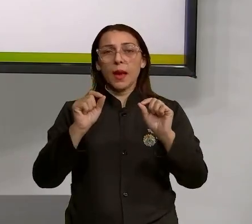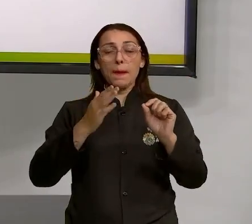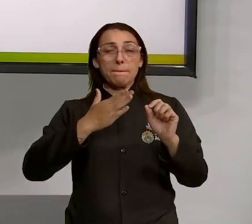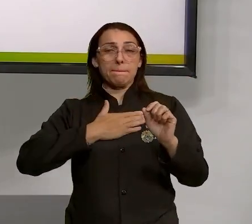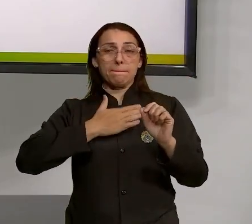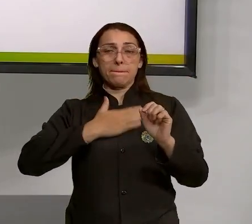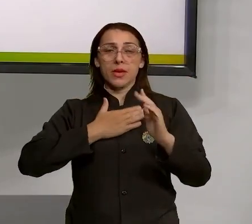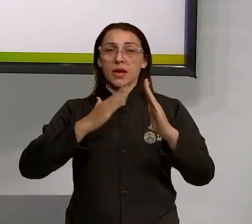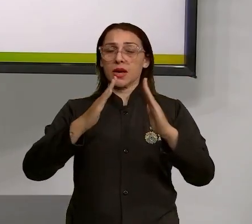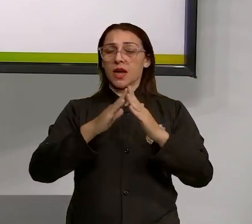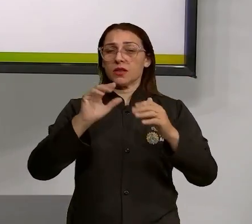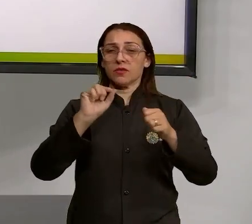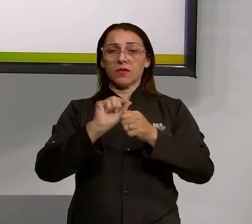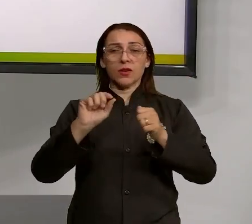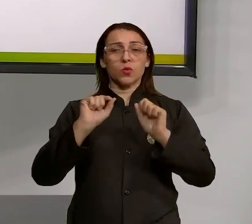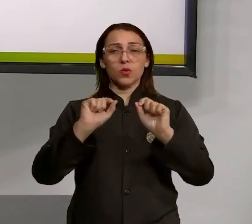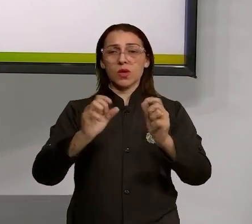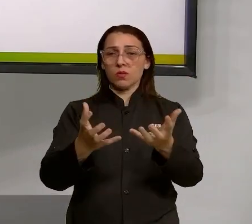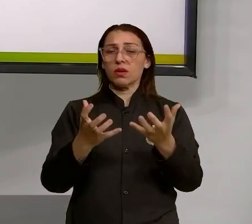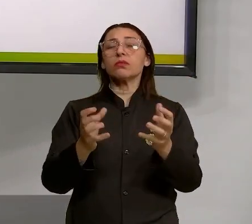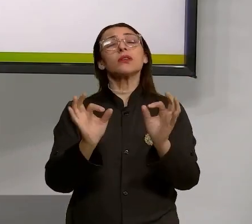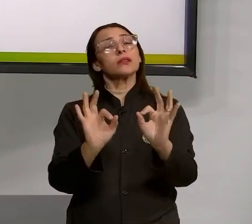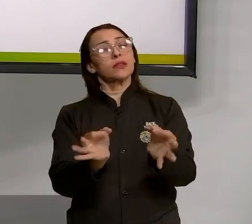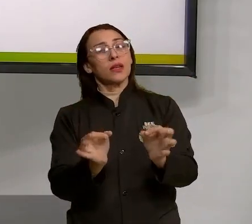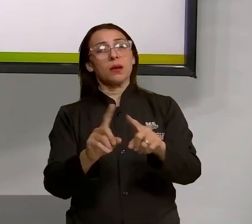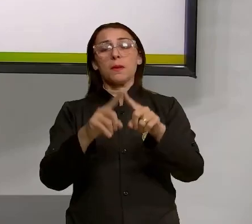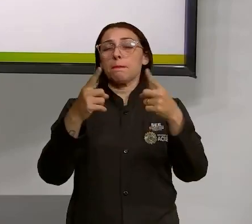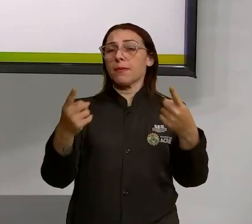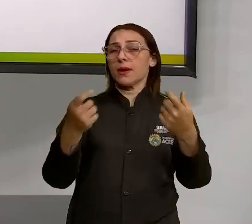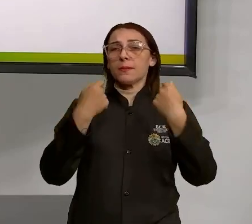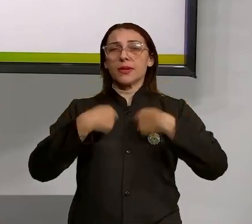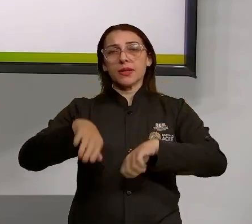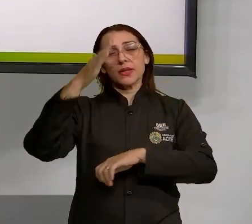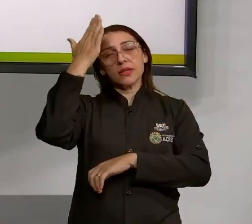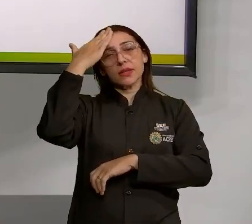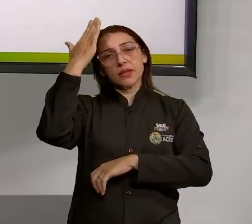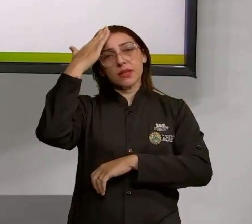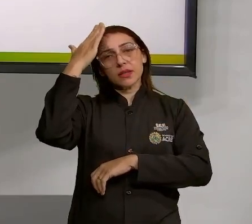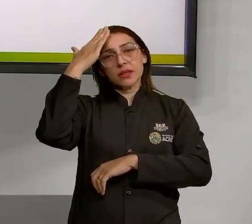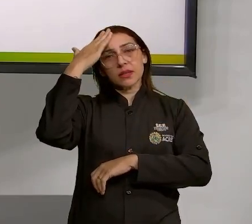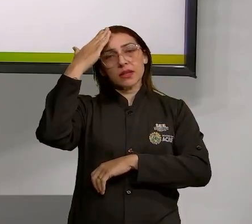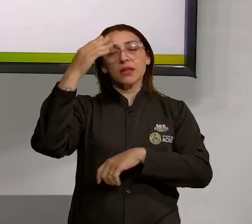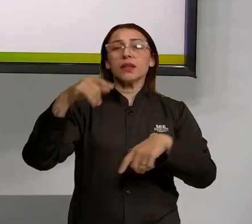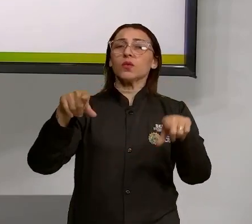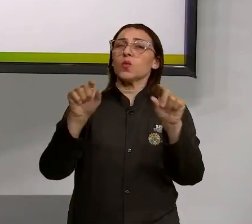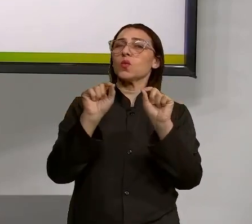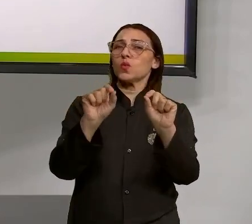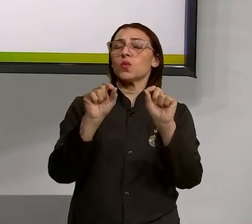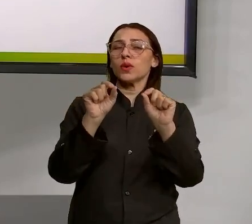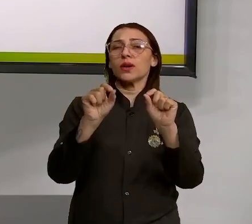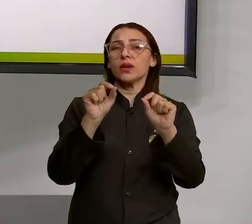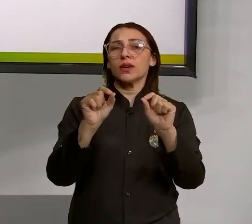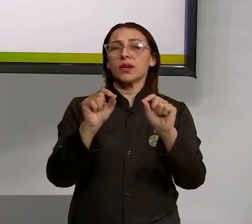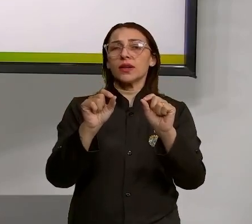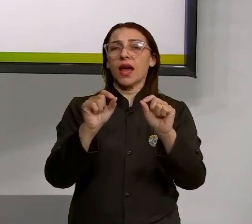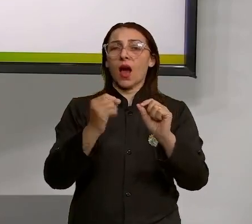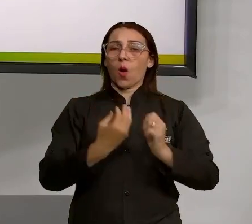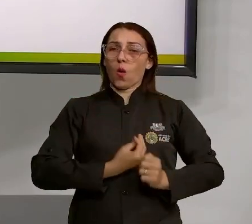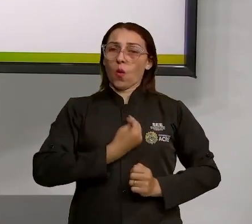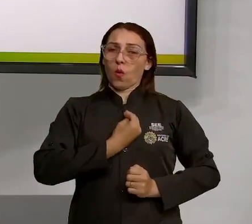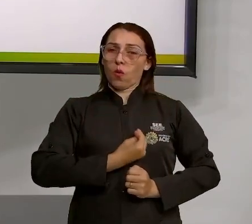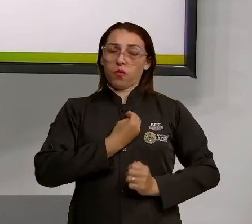minha casa eu faço o que quero. Certo, mas a gente tem que entender também que a